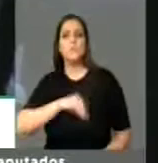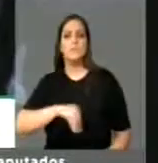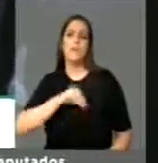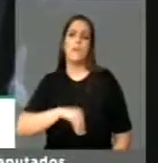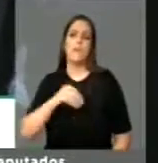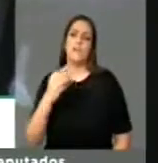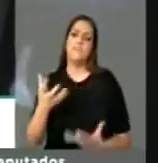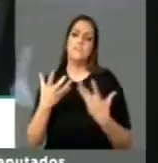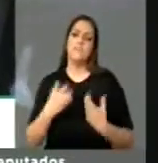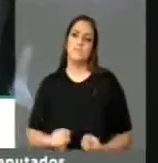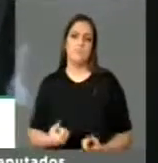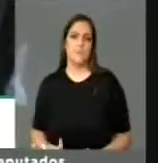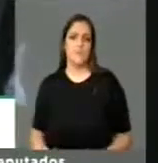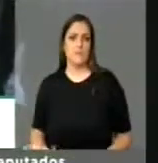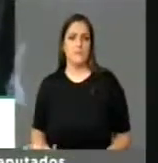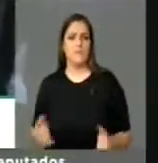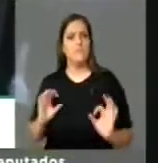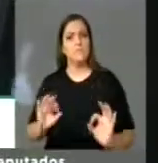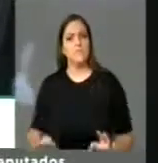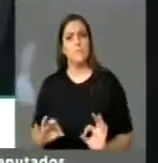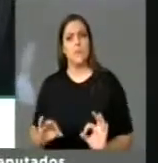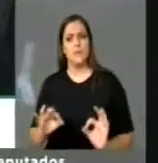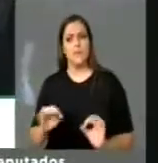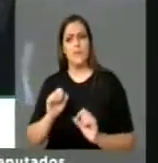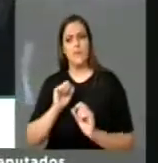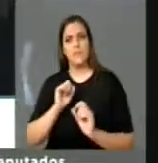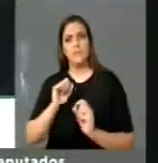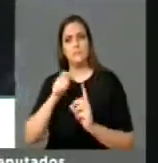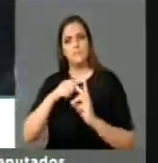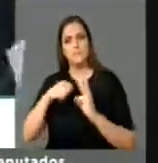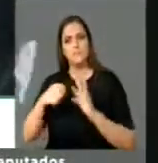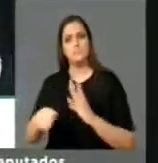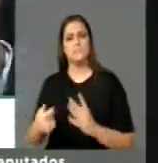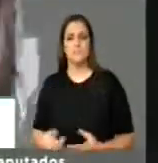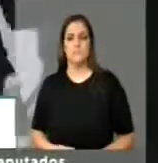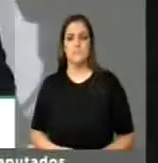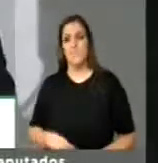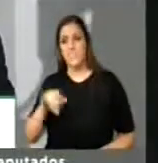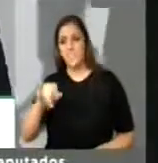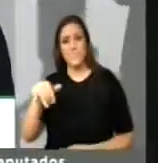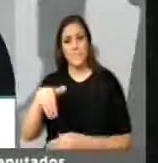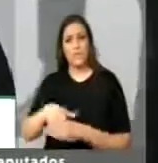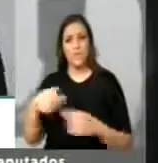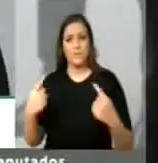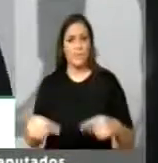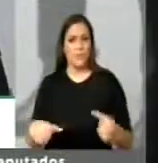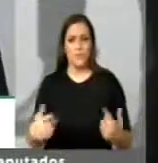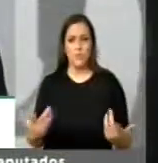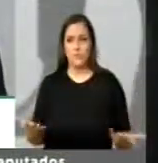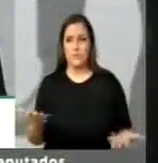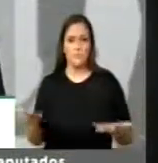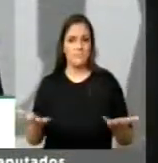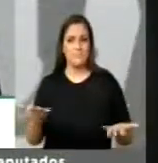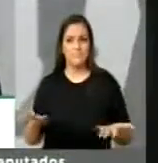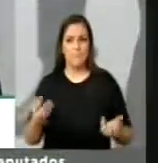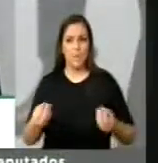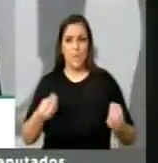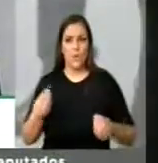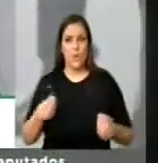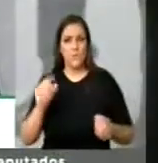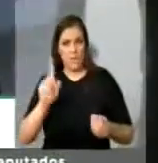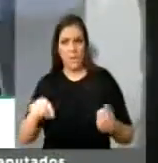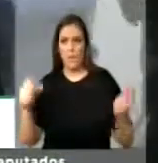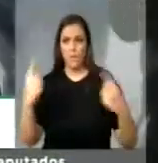salários em dia, em ordem. É isso que precisa. Quem votar contra esse projeto, na verdade, está contra